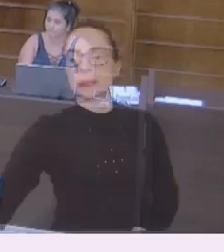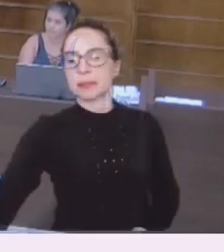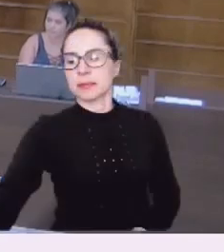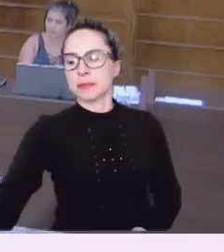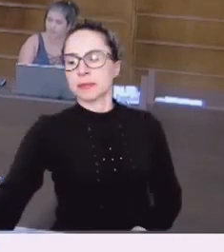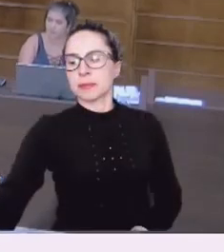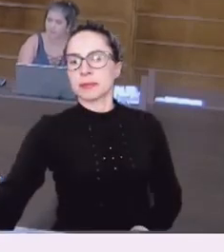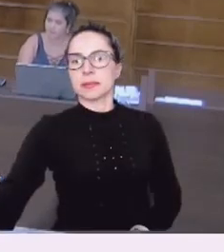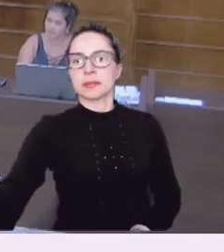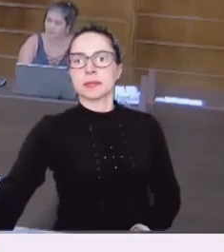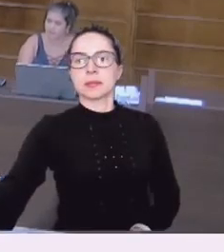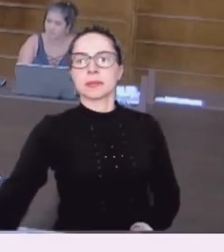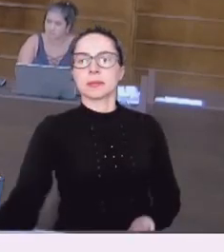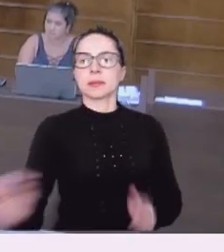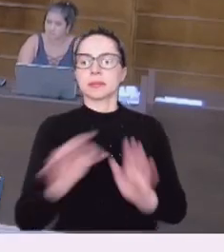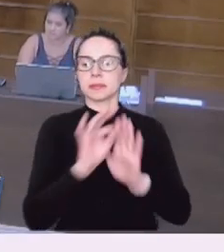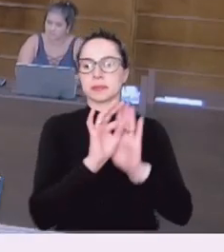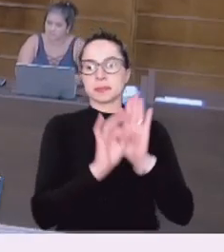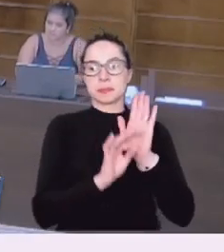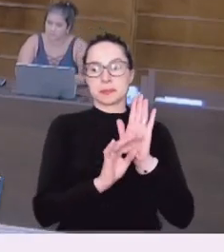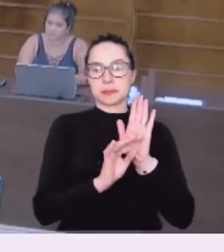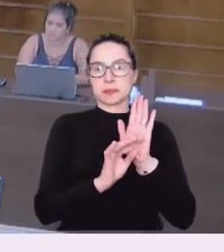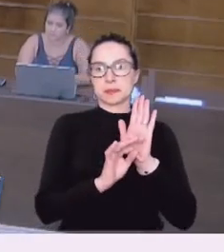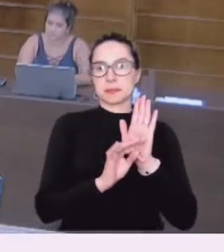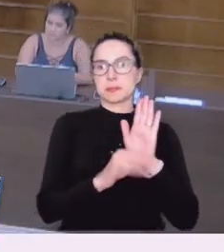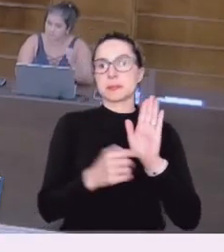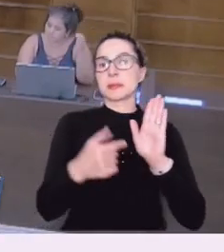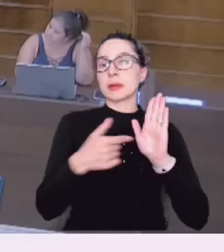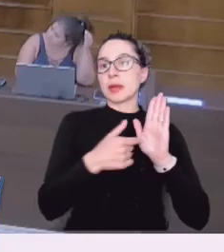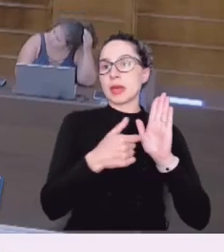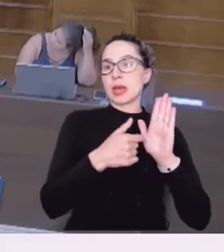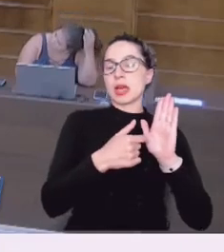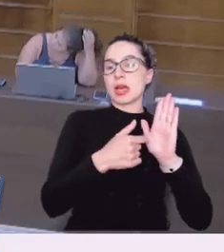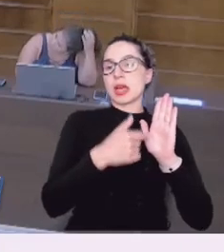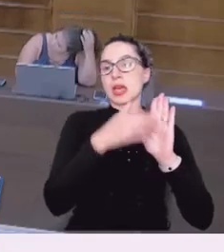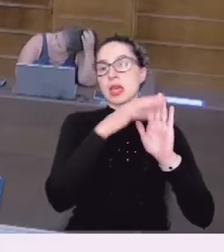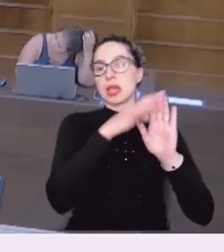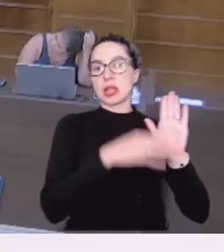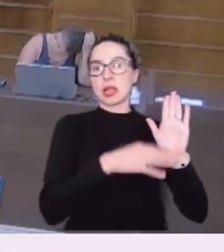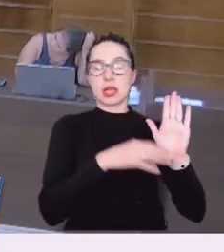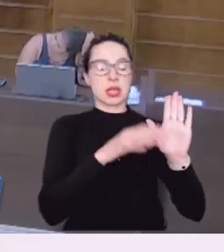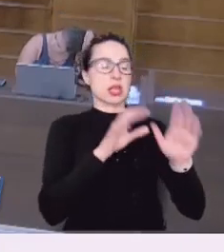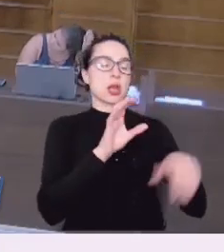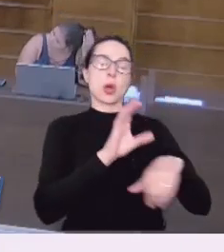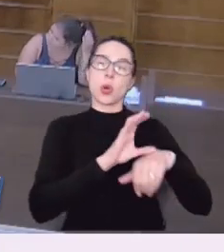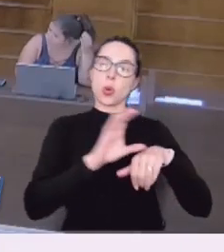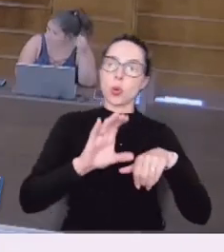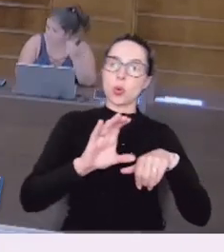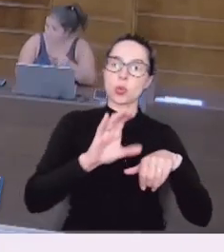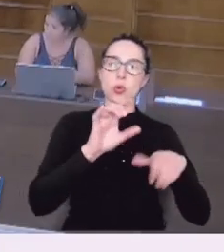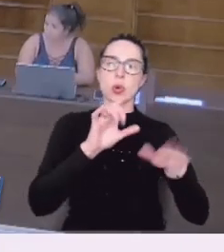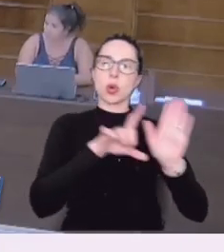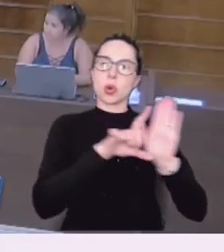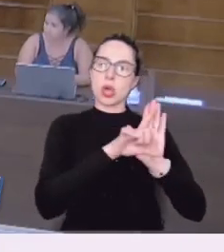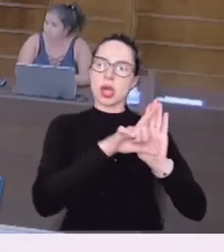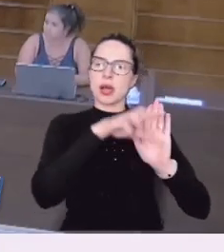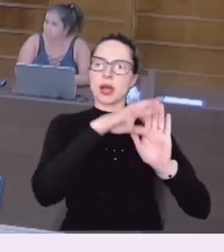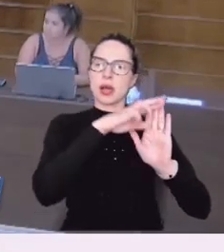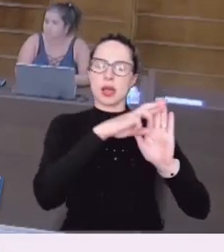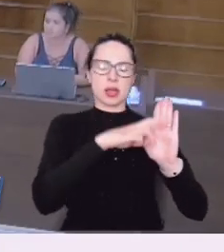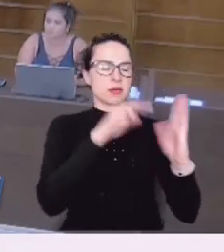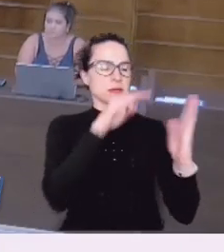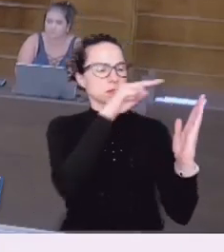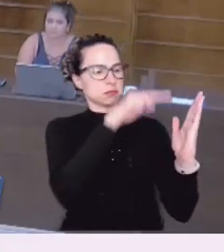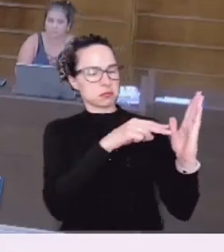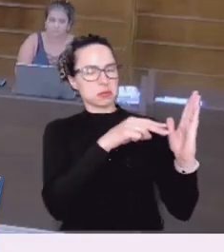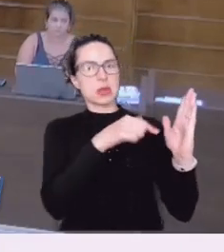Parecer. Quanto aos aspectos da constitucionalidade, legalidade e regimentalidade, o projeto